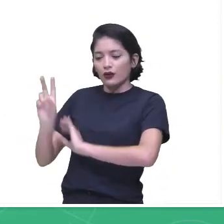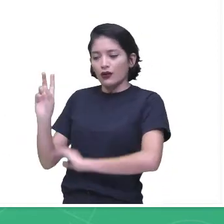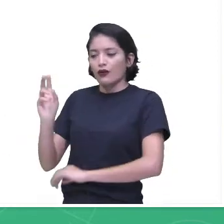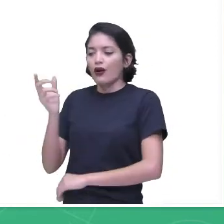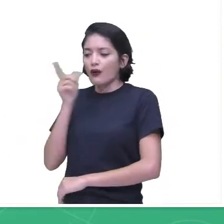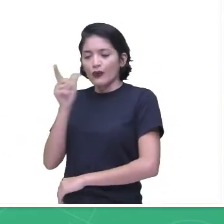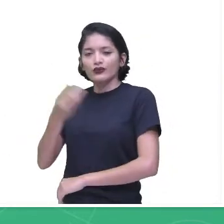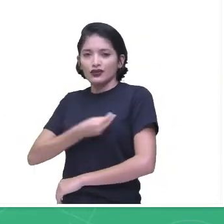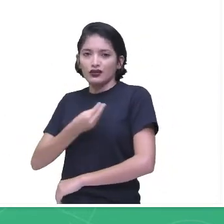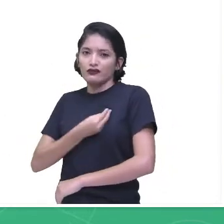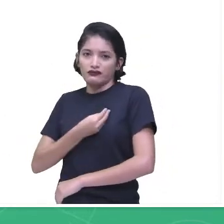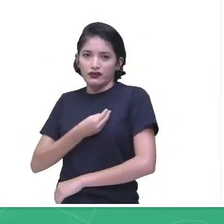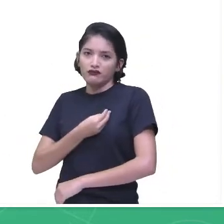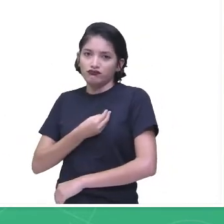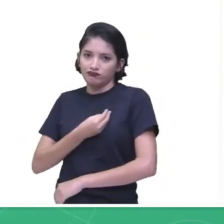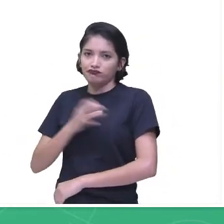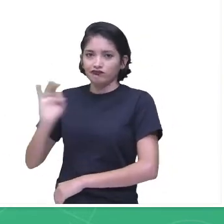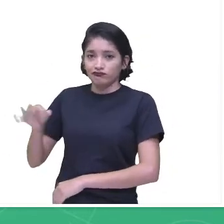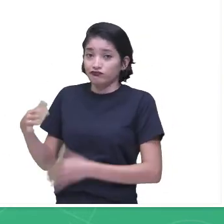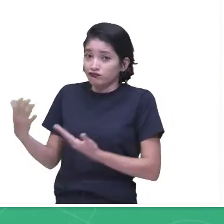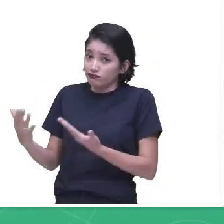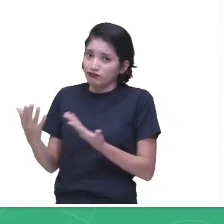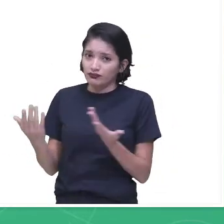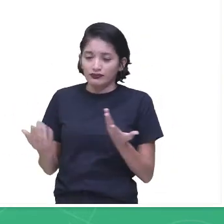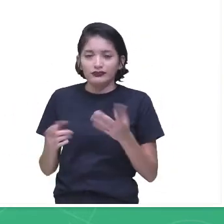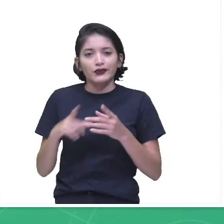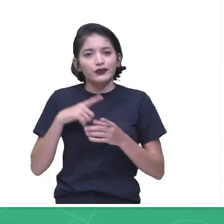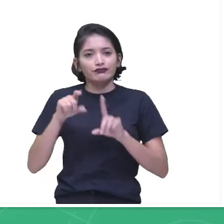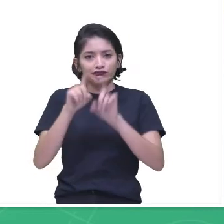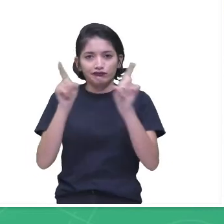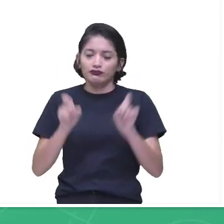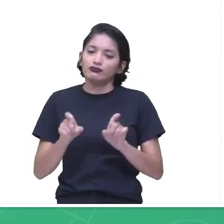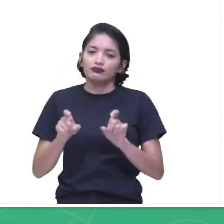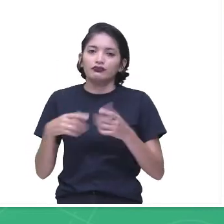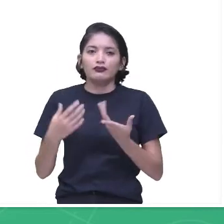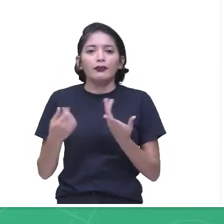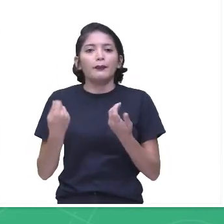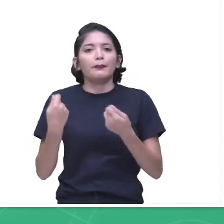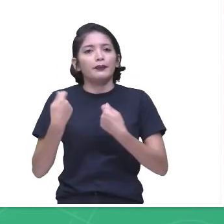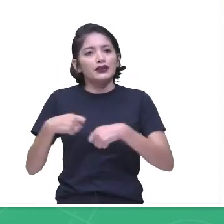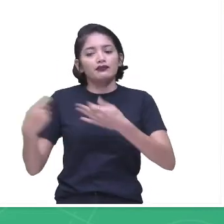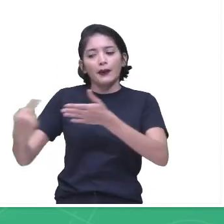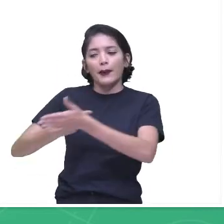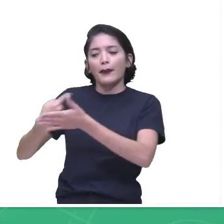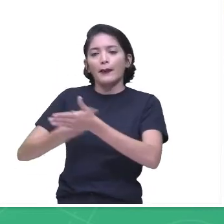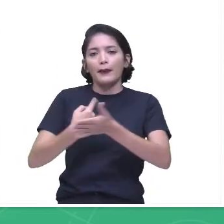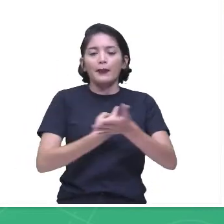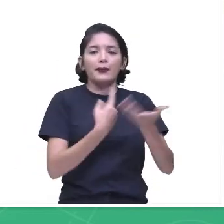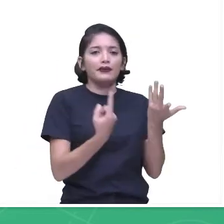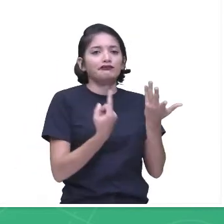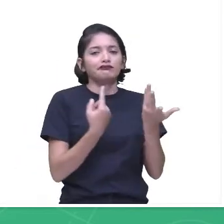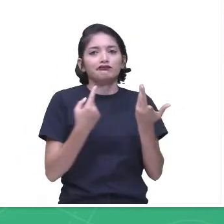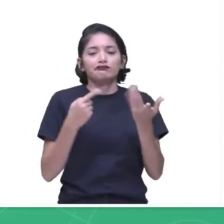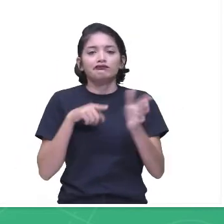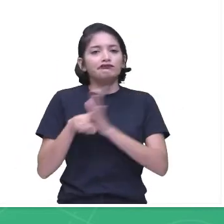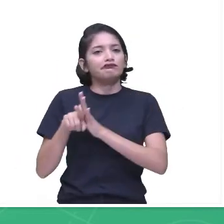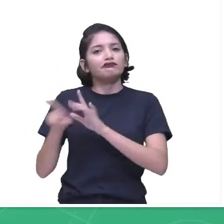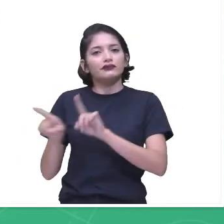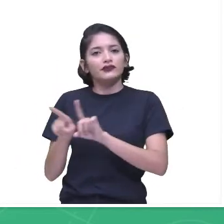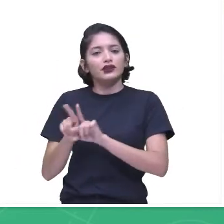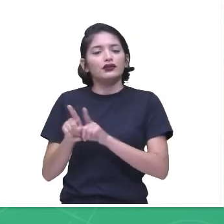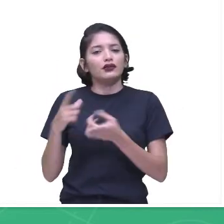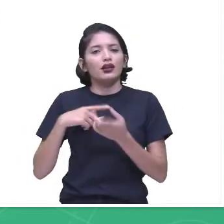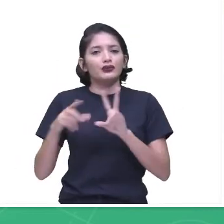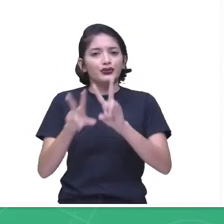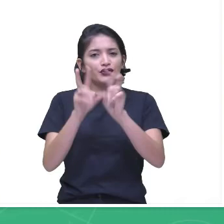com dignidade? Então, é preciso que se questione isso, né? É preciso trazer essas